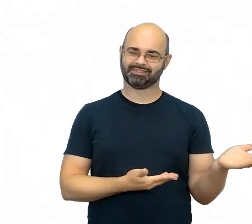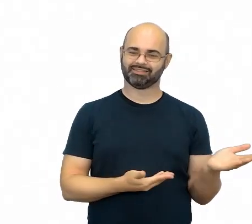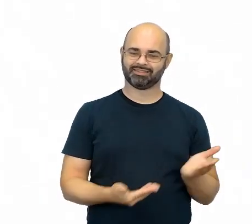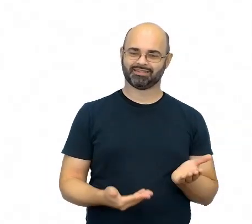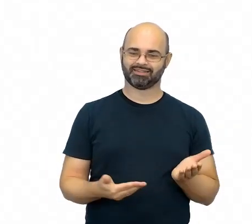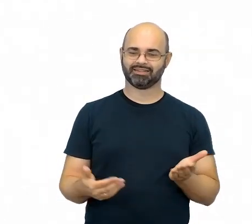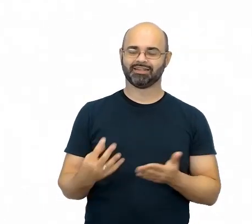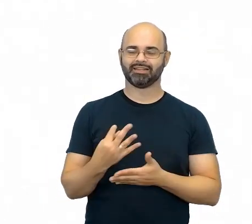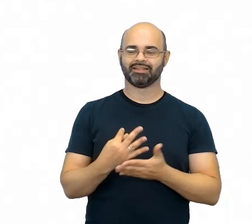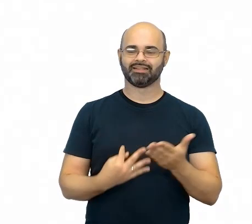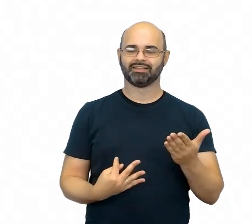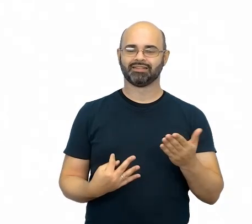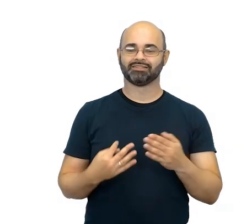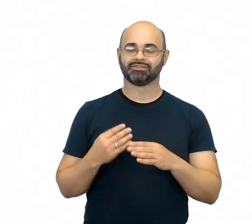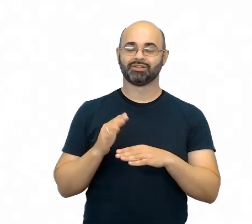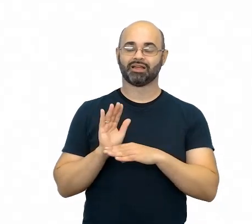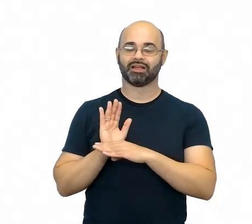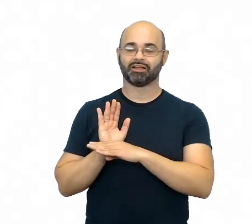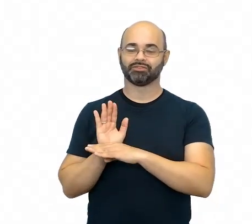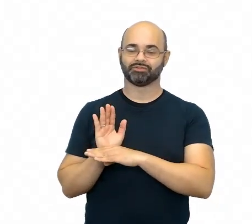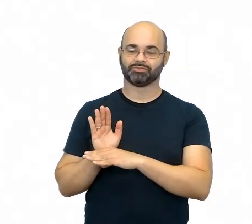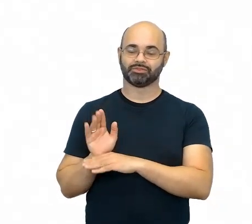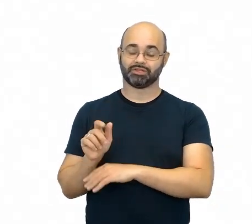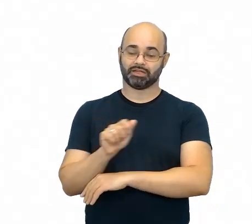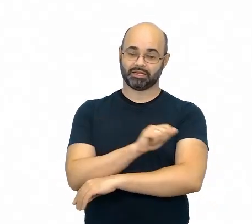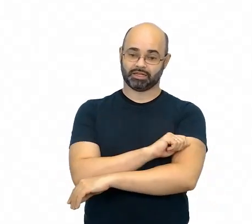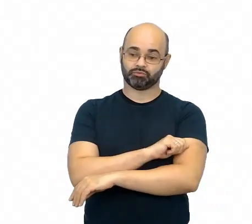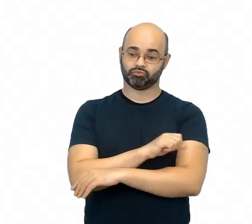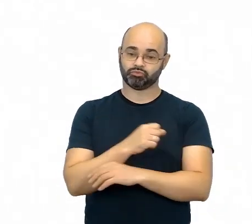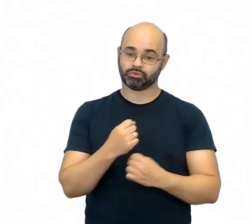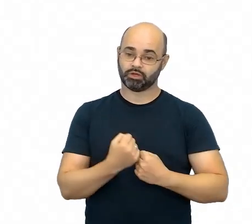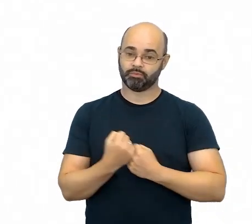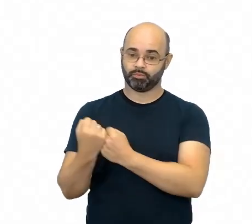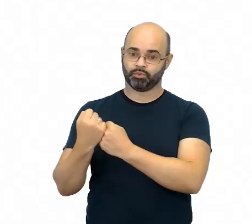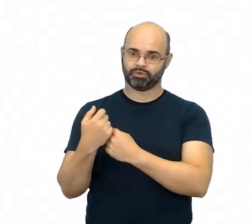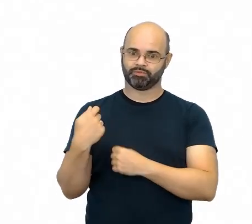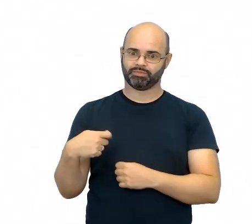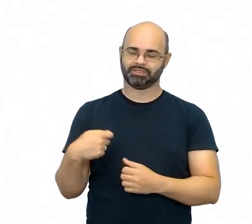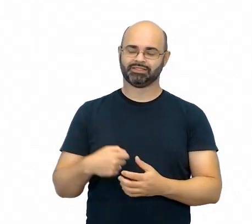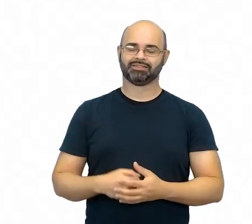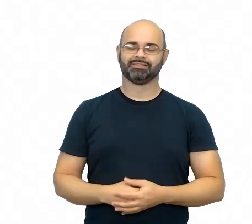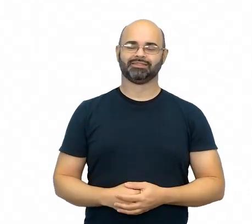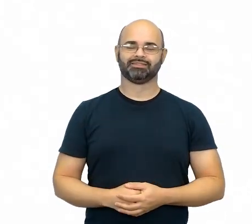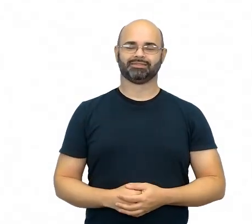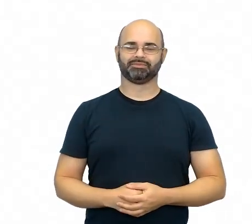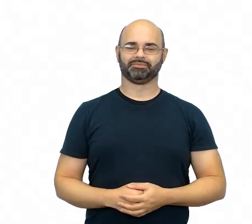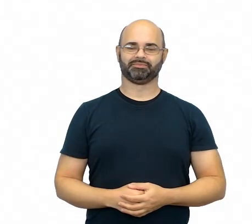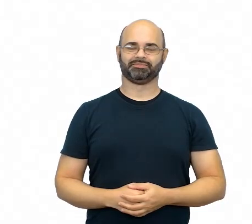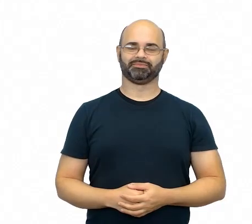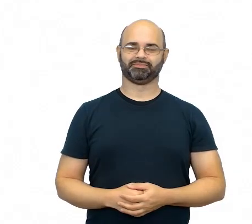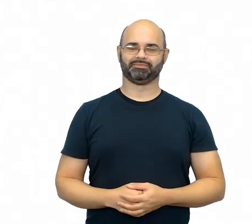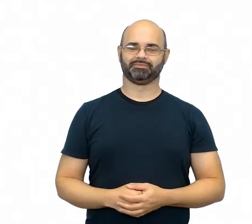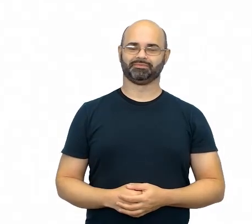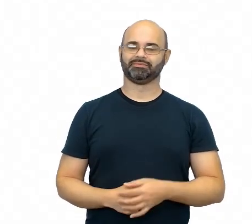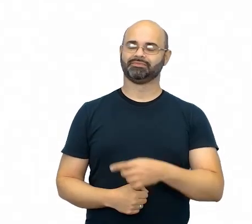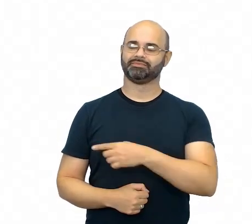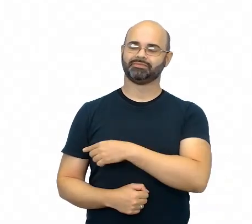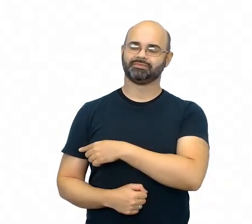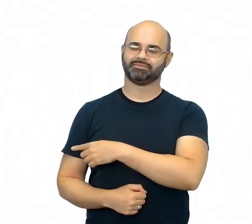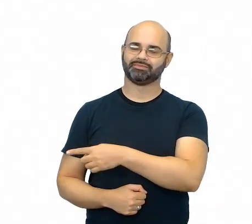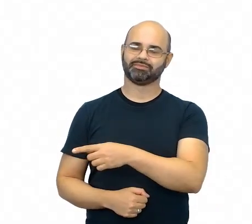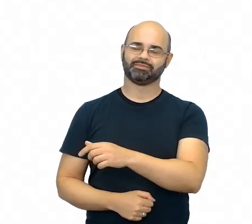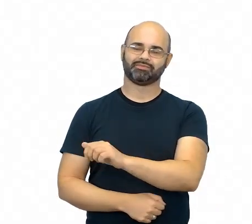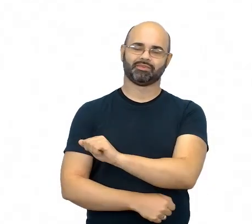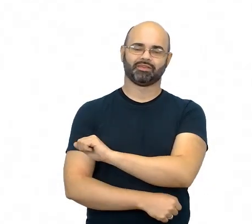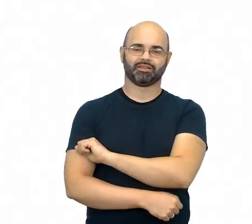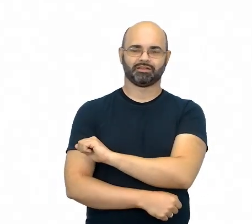compreensão do texto, né? Os alunos precisam desse apoio. Indica que os estudantes teçam comentários